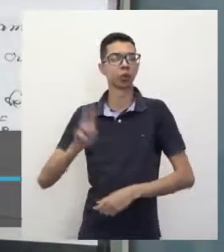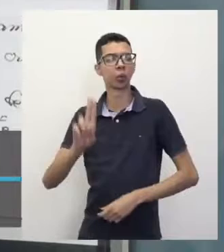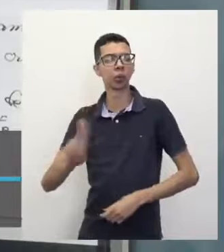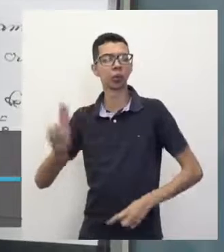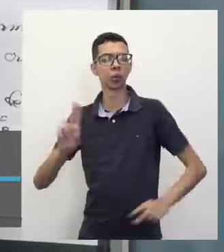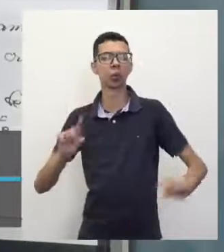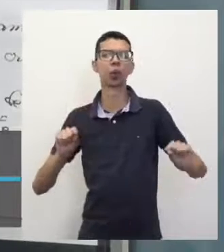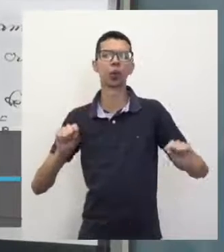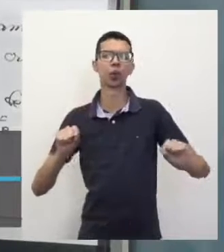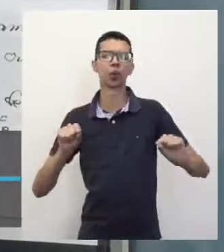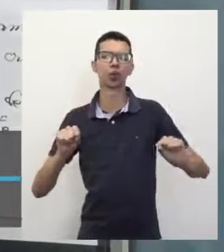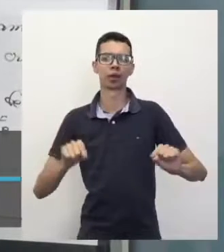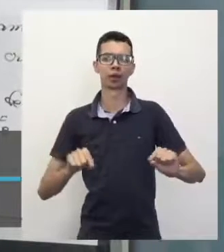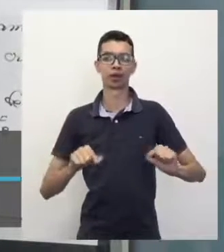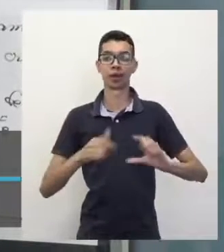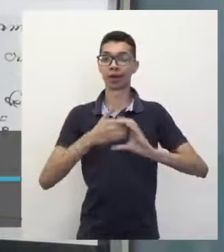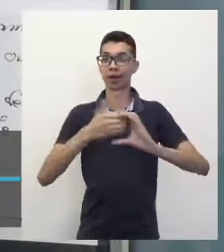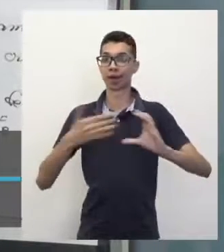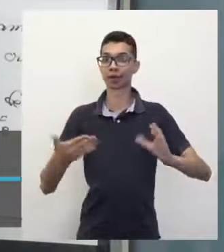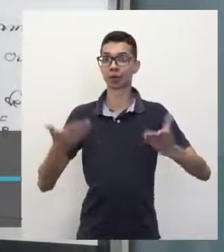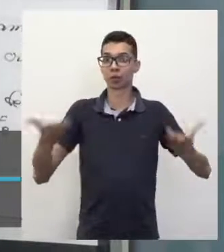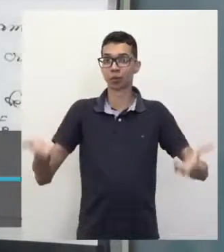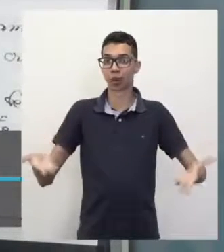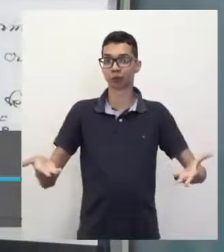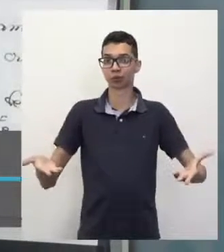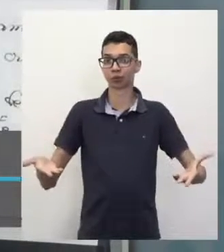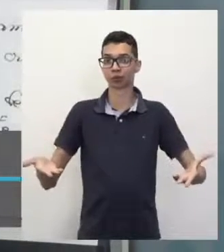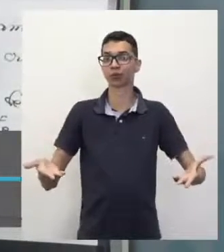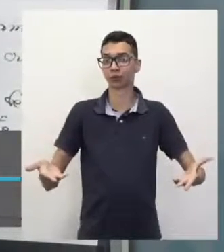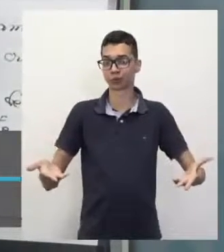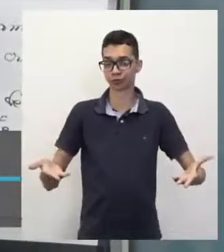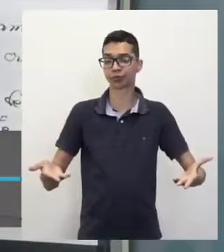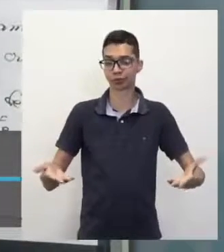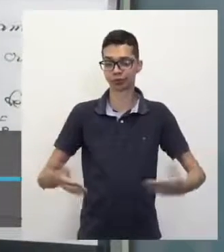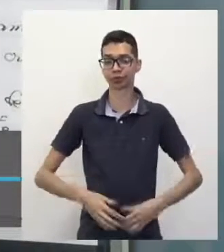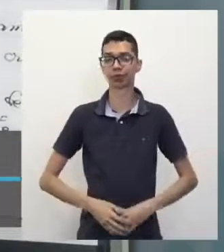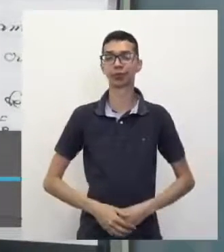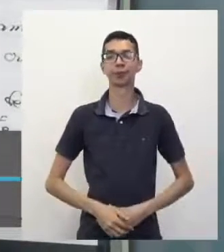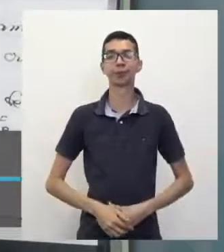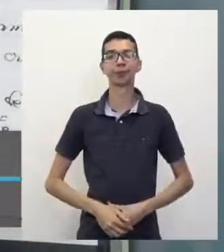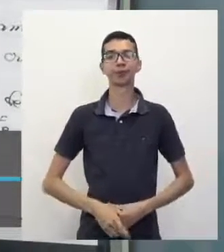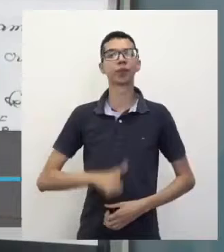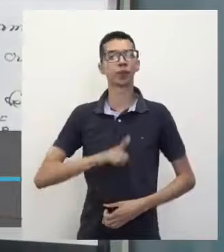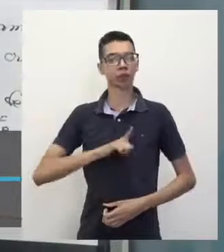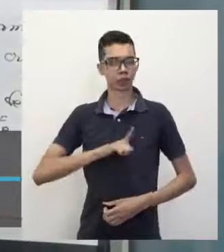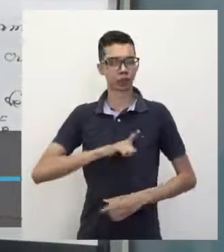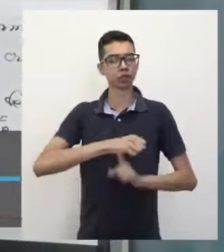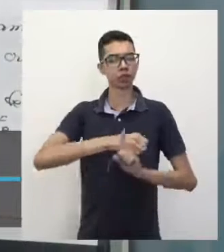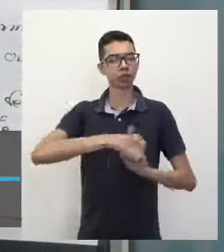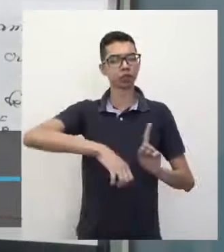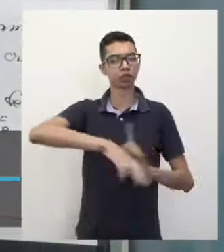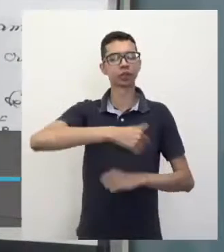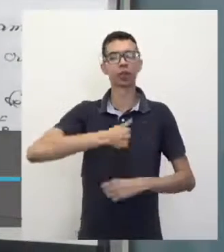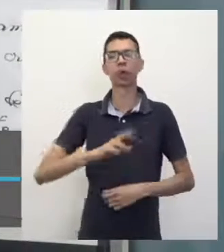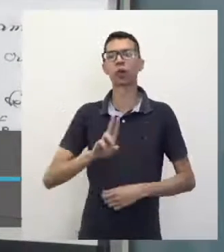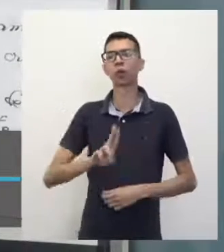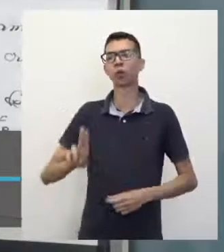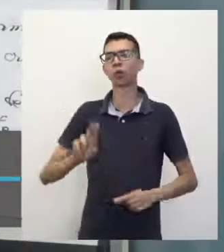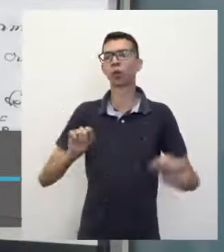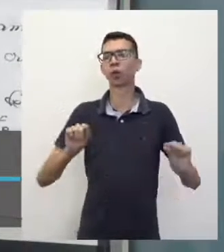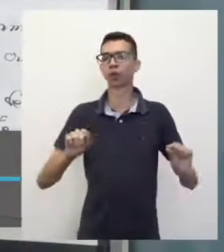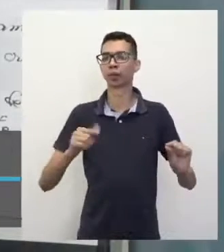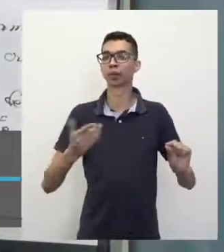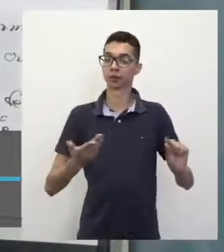quais caracteres, né, de quais tipos fixos que a gente tem na sociedade, eu vou utilizar referências